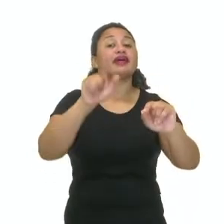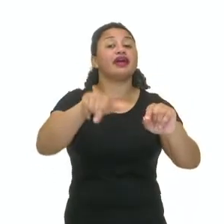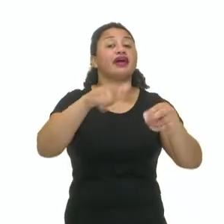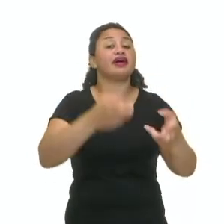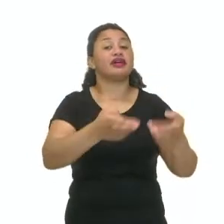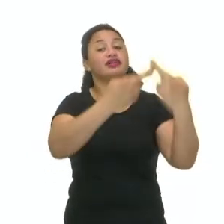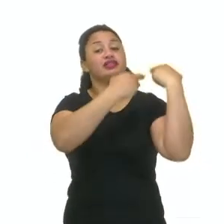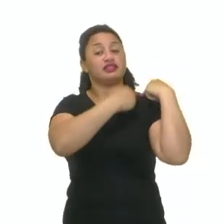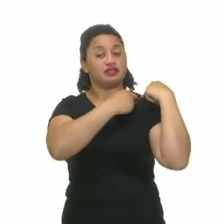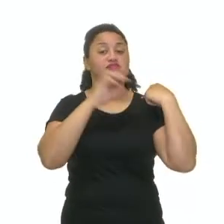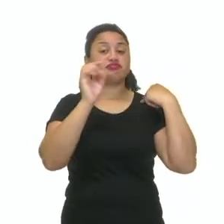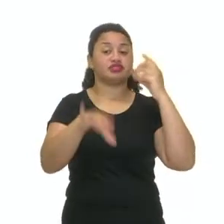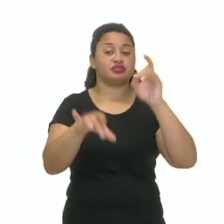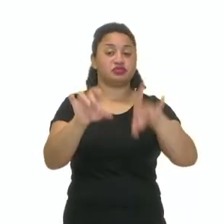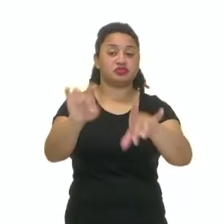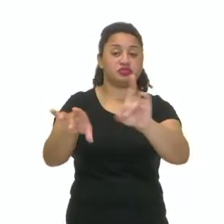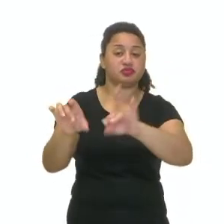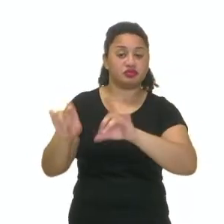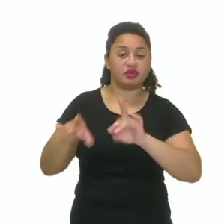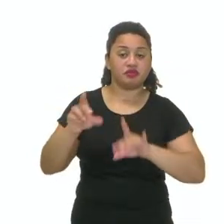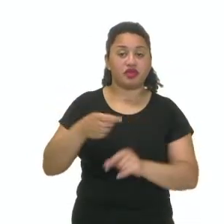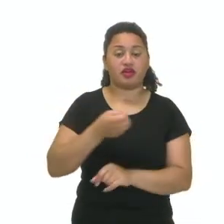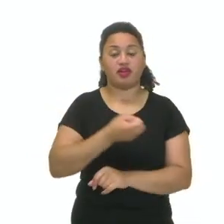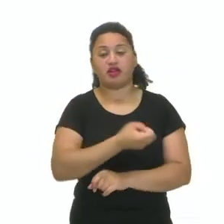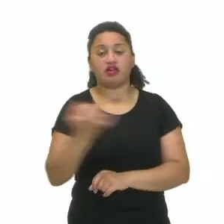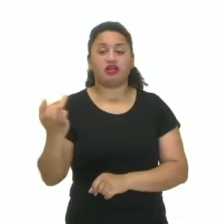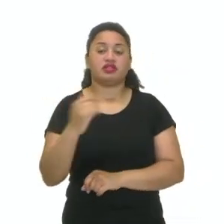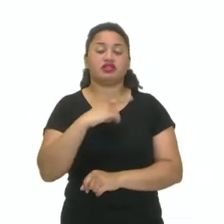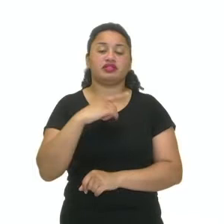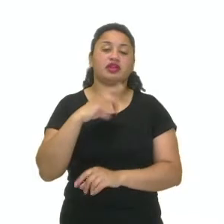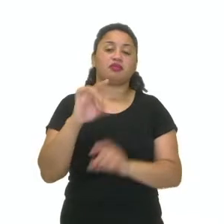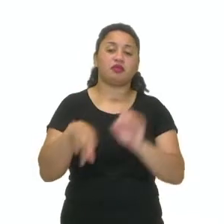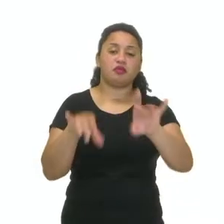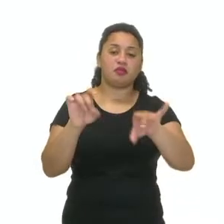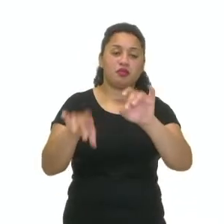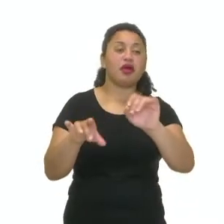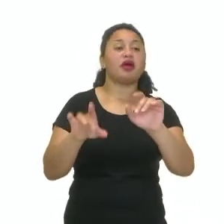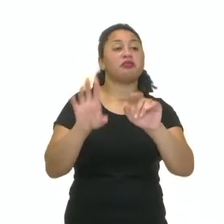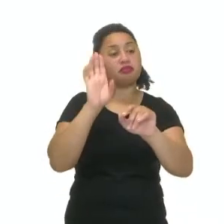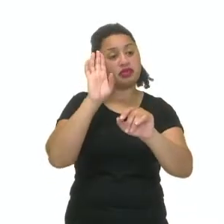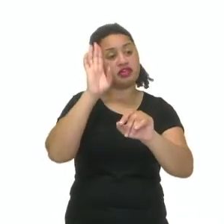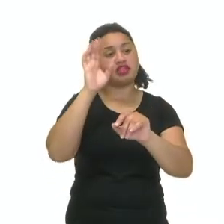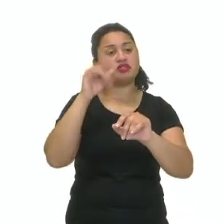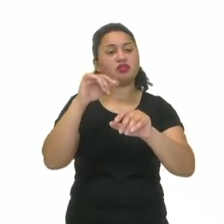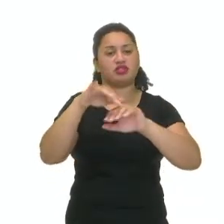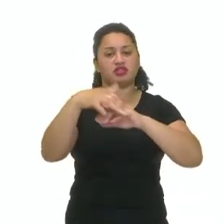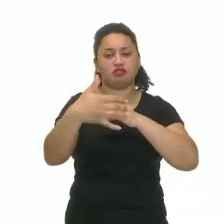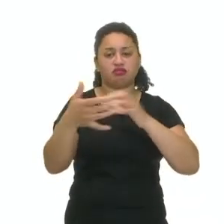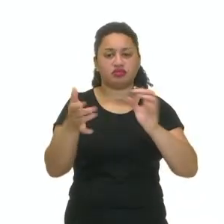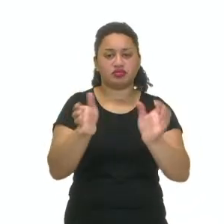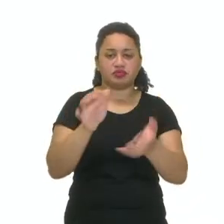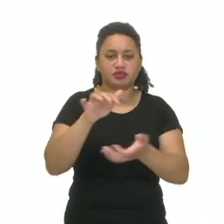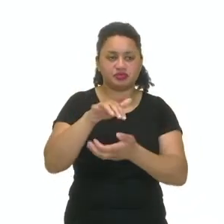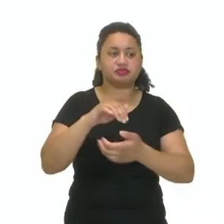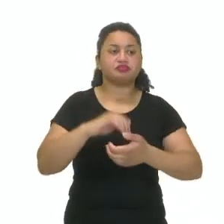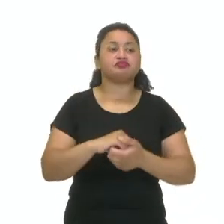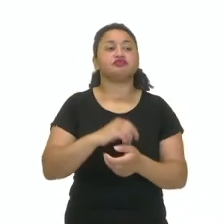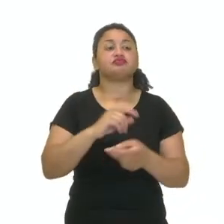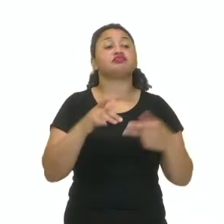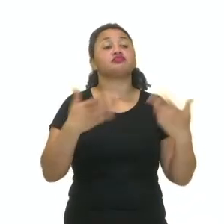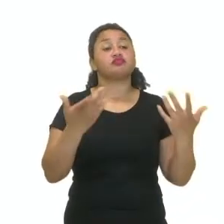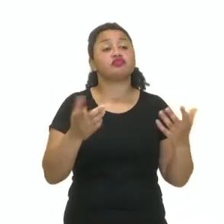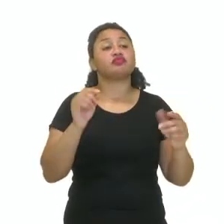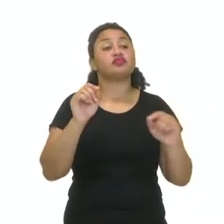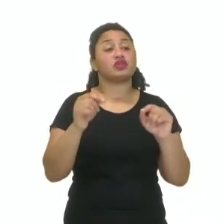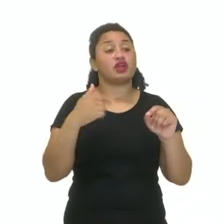responsabilidade pelo descarte dessa quantidade monumental de resíduos, em especial as embalagens? Aqui ele